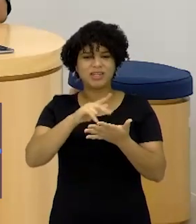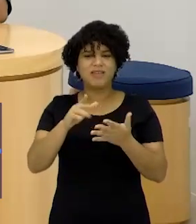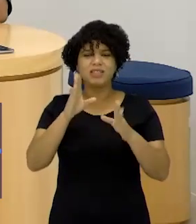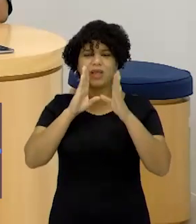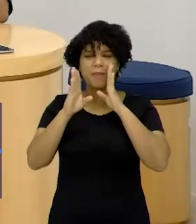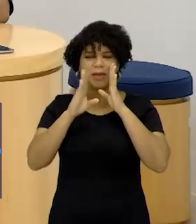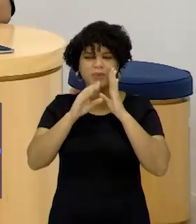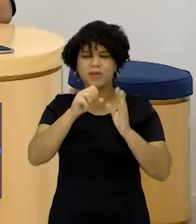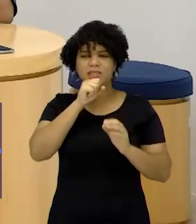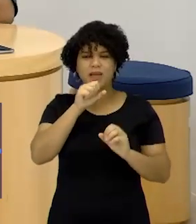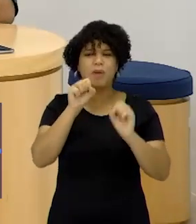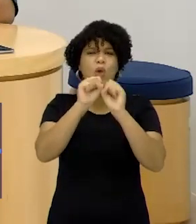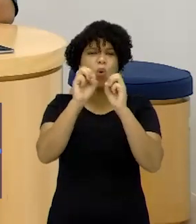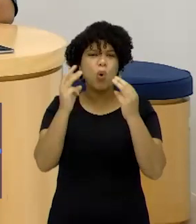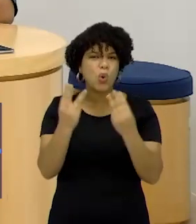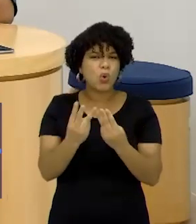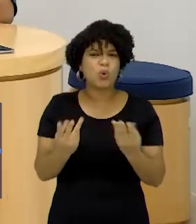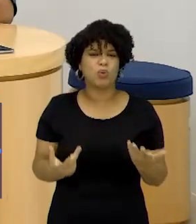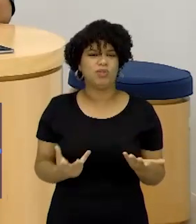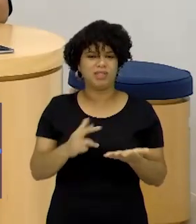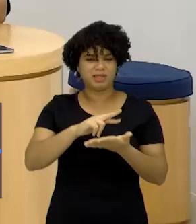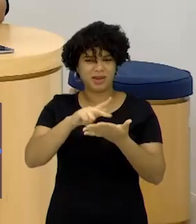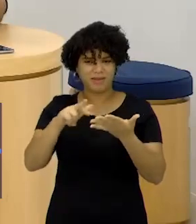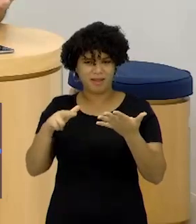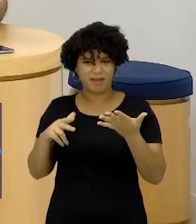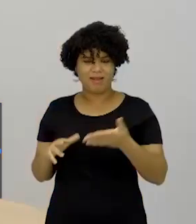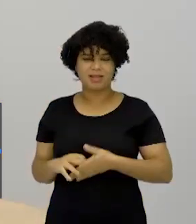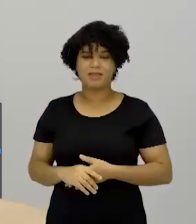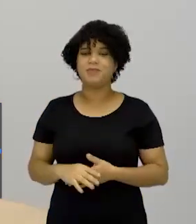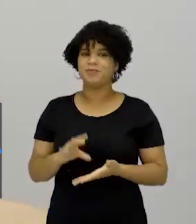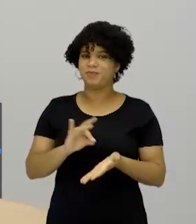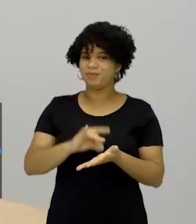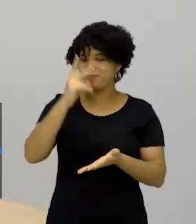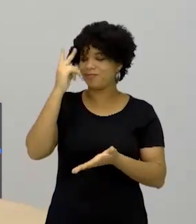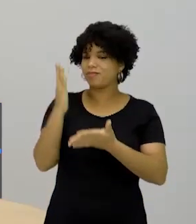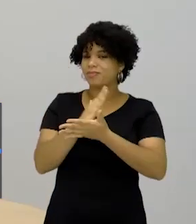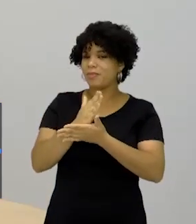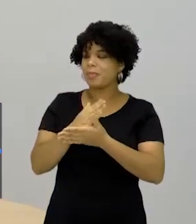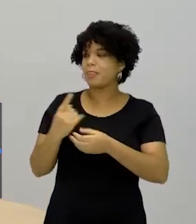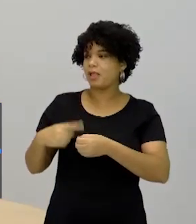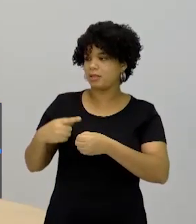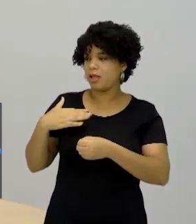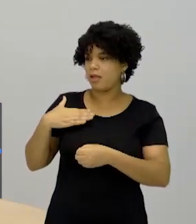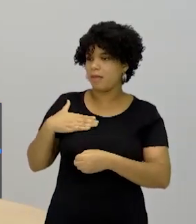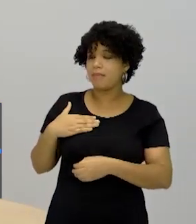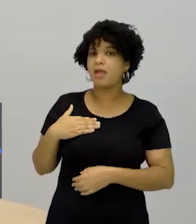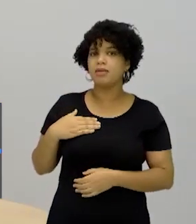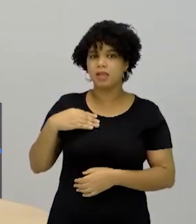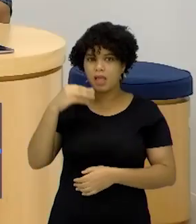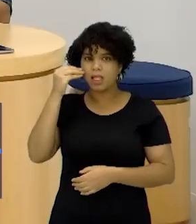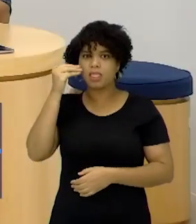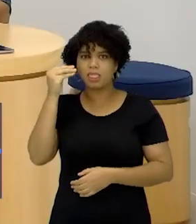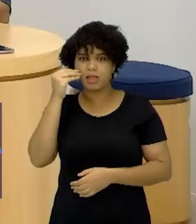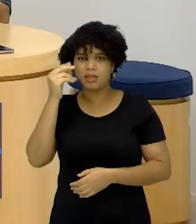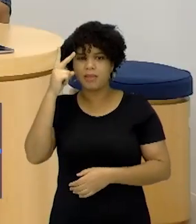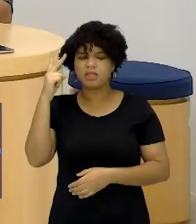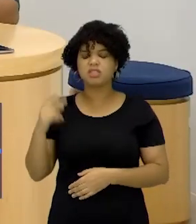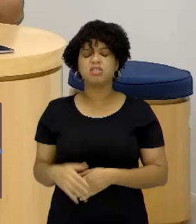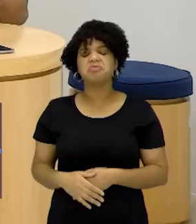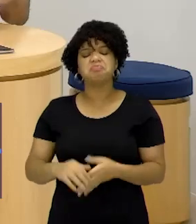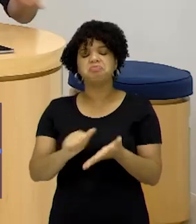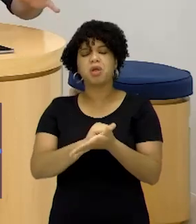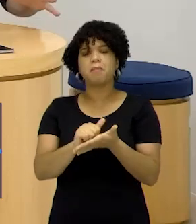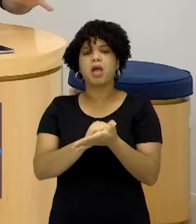Ele estava tentando fazer esse suicídio digital. As pessoas da nossa cidade tentaram. Mas antigamente, professor Tayana, era mais simples, as pessoas faziam mais isso.